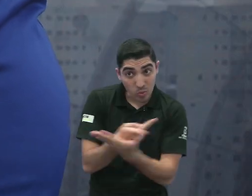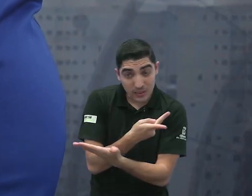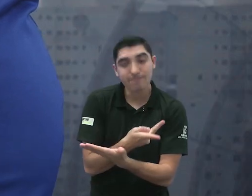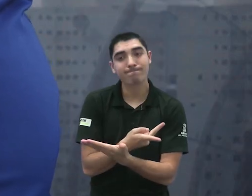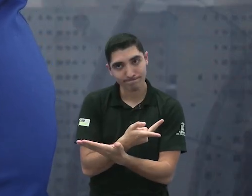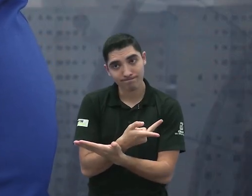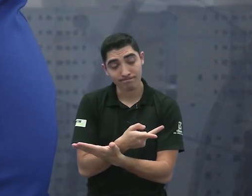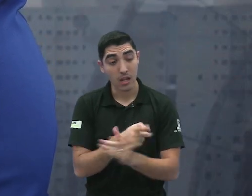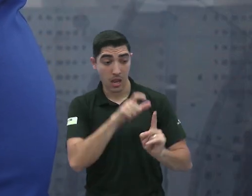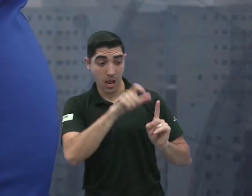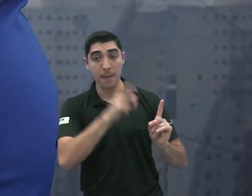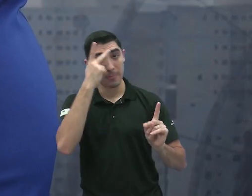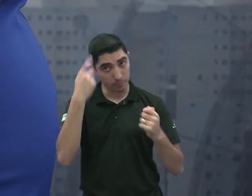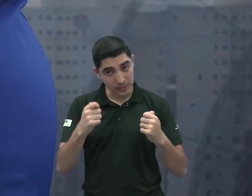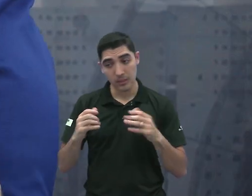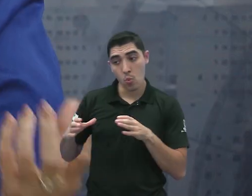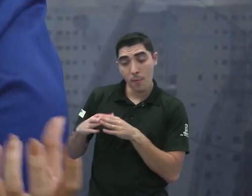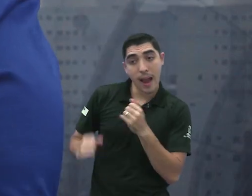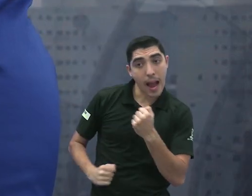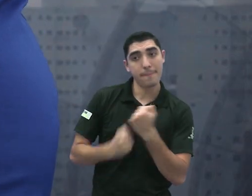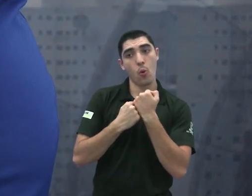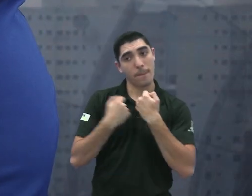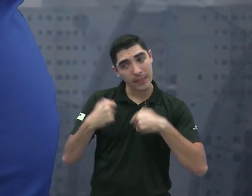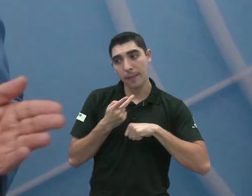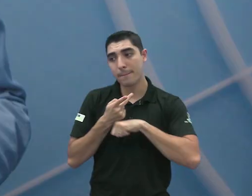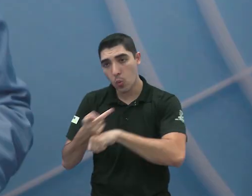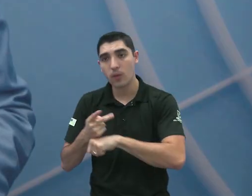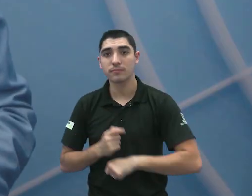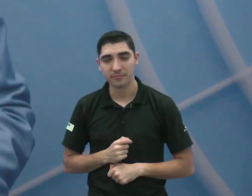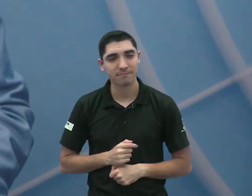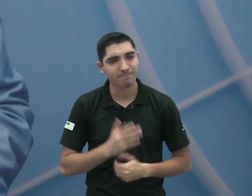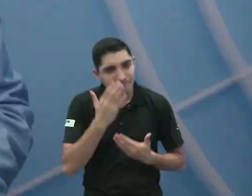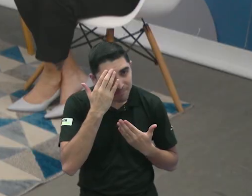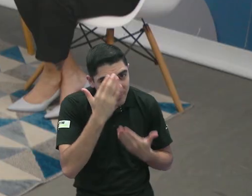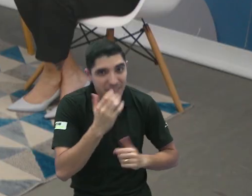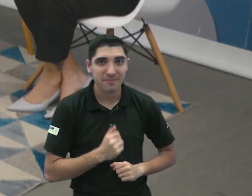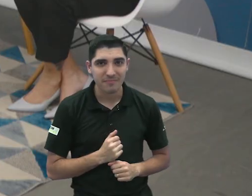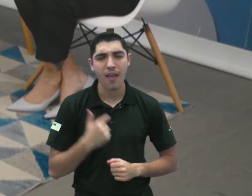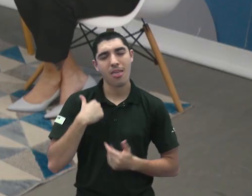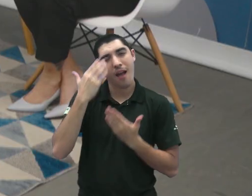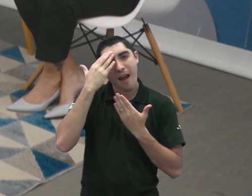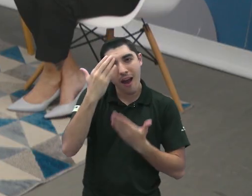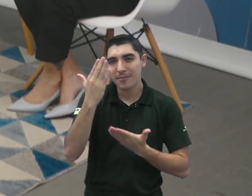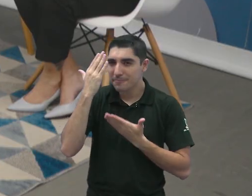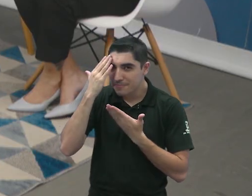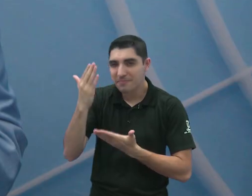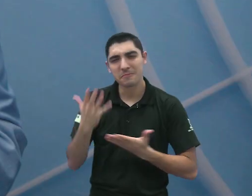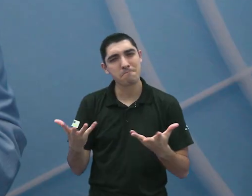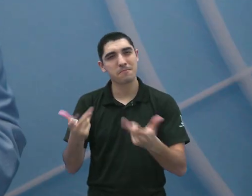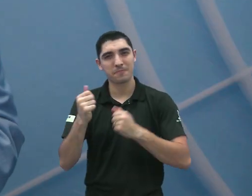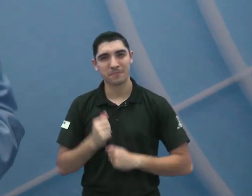a pessoa precisa buscar esse apoio, como o doutor falou, antes de acontecer esse adoecimento. Muito obrigado, viu? Eu que agradeço. Nós agradecemos, foi muito